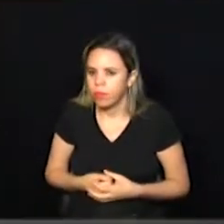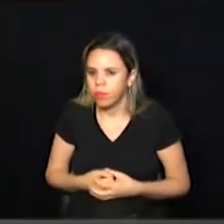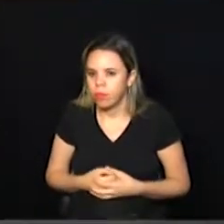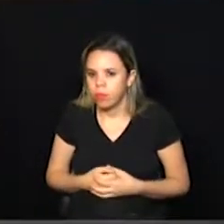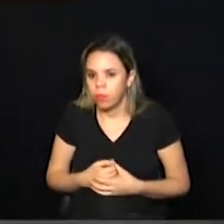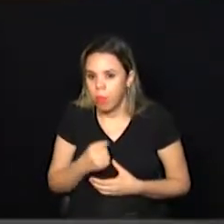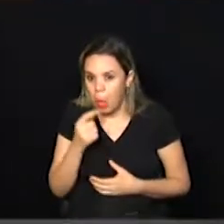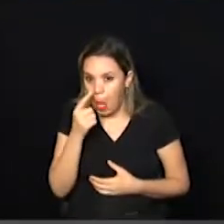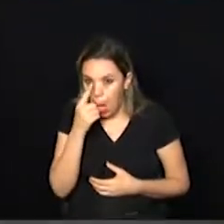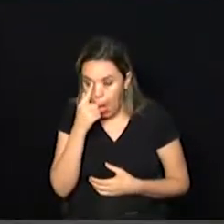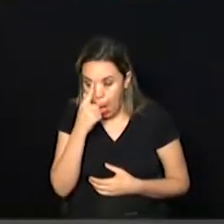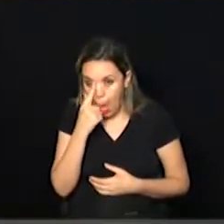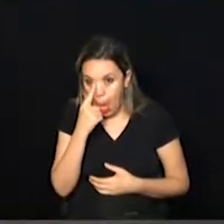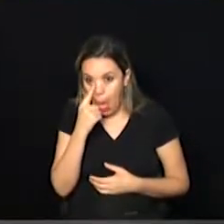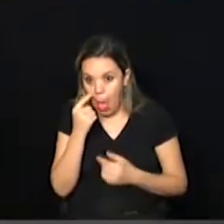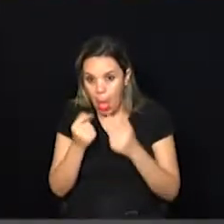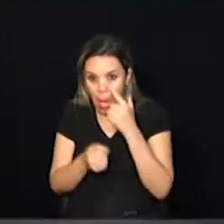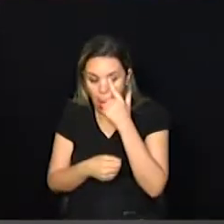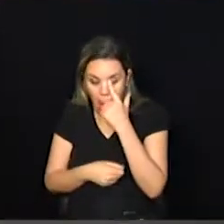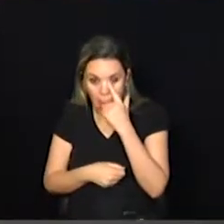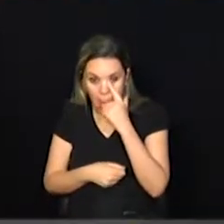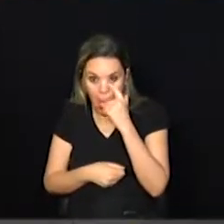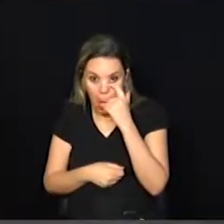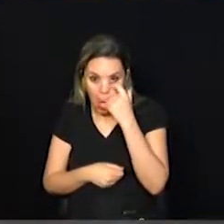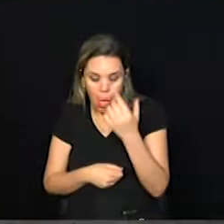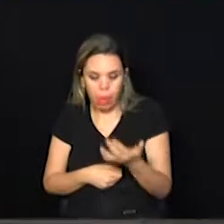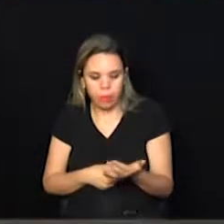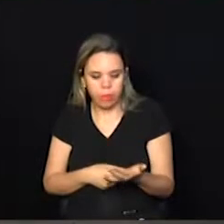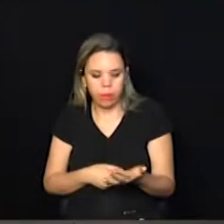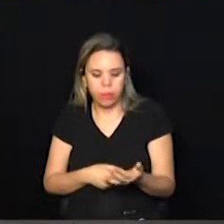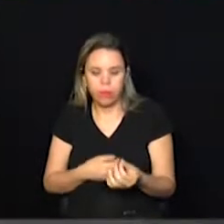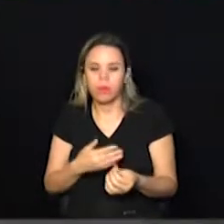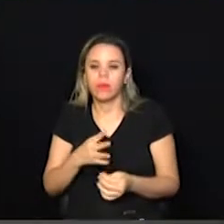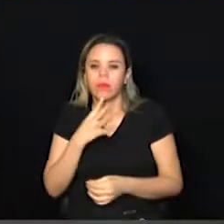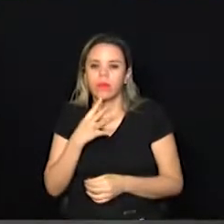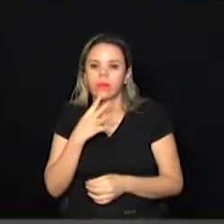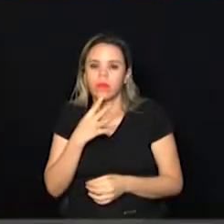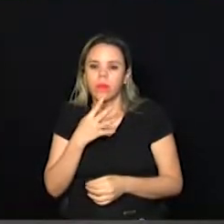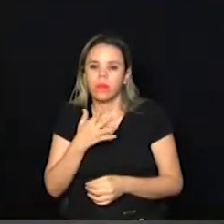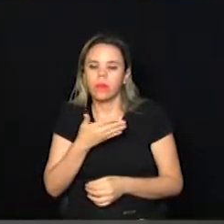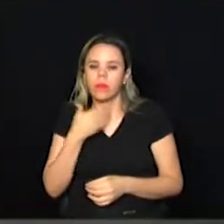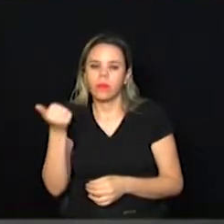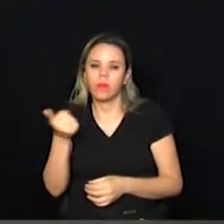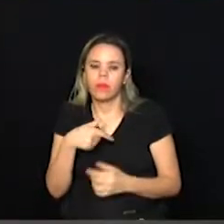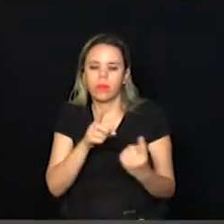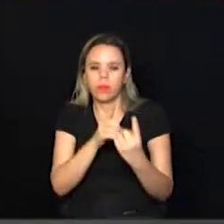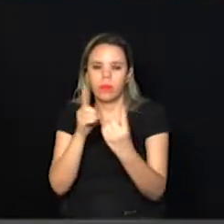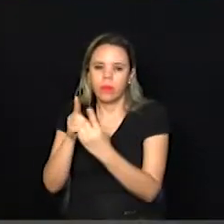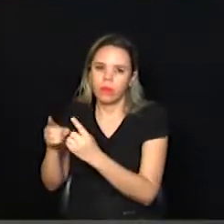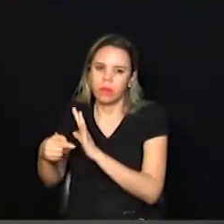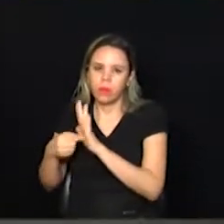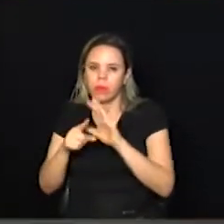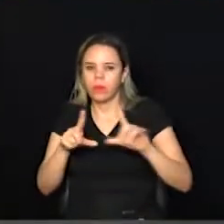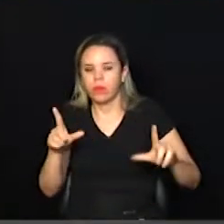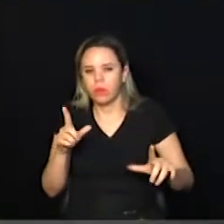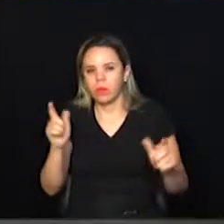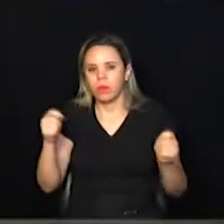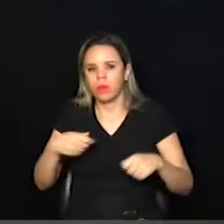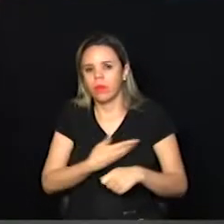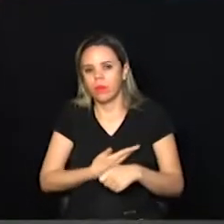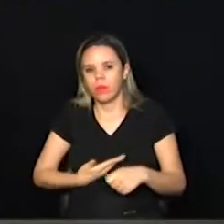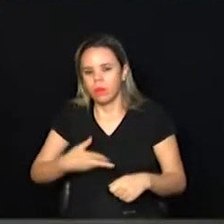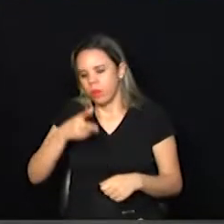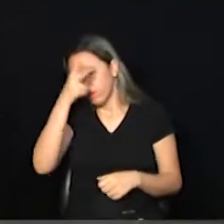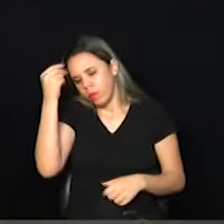hoje foi muito importante a apresentação para eu conhecer melhor, né, os serviços que são feitos pelo Poder Executivo